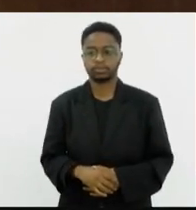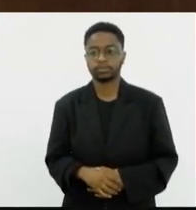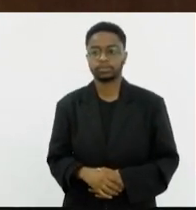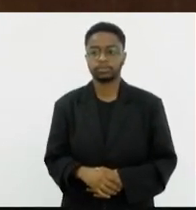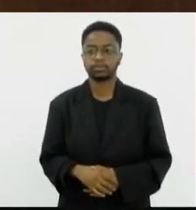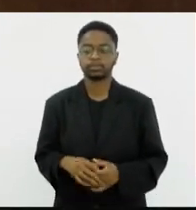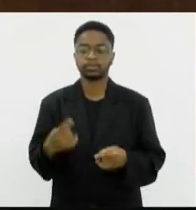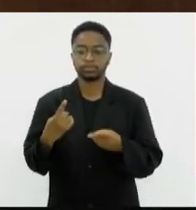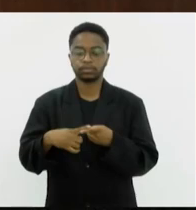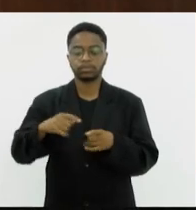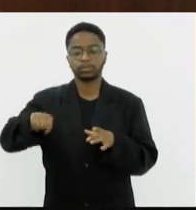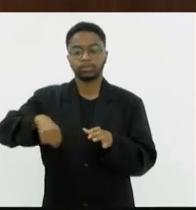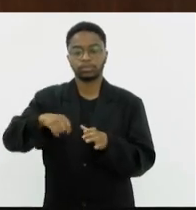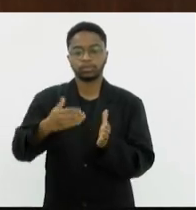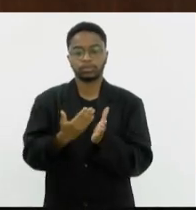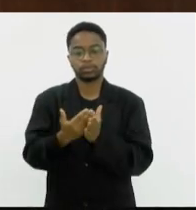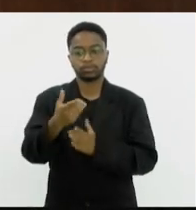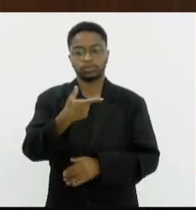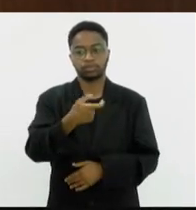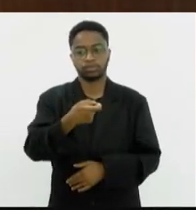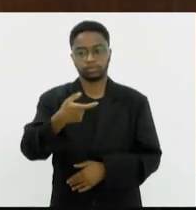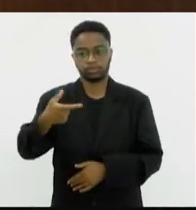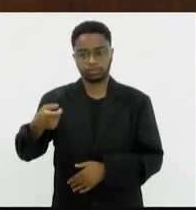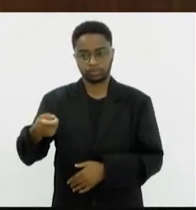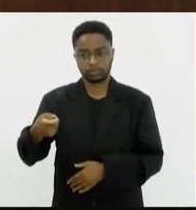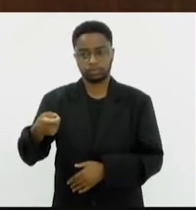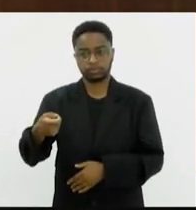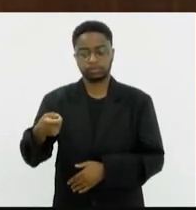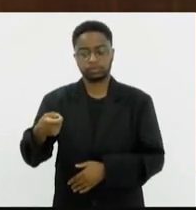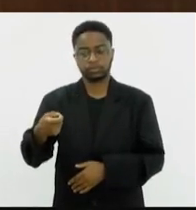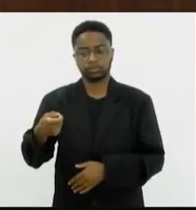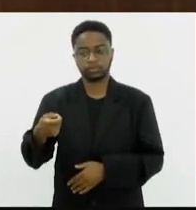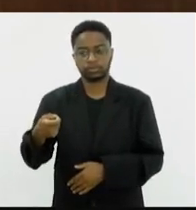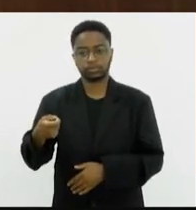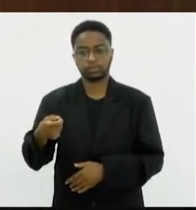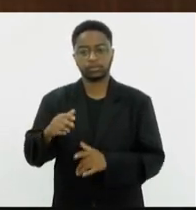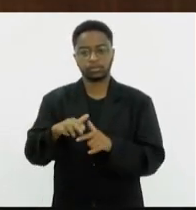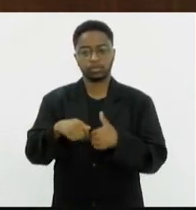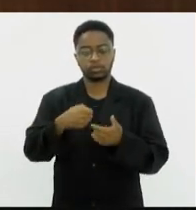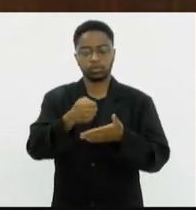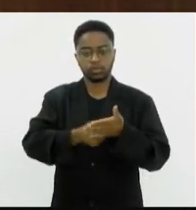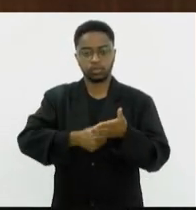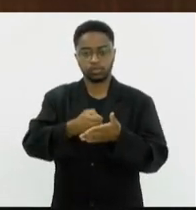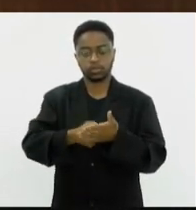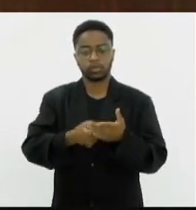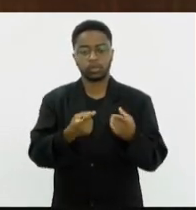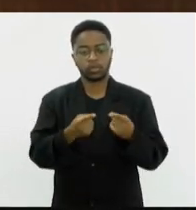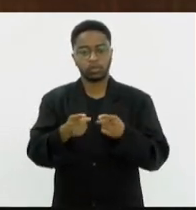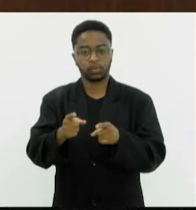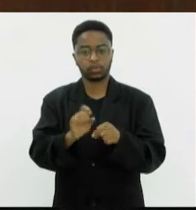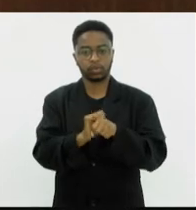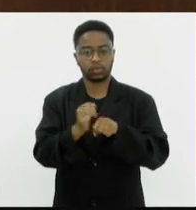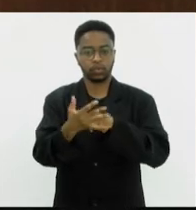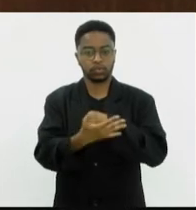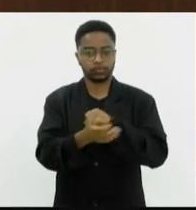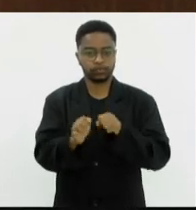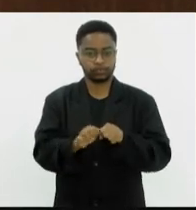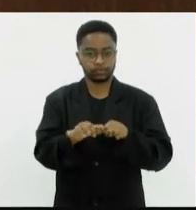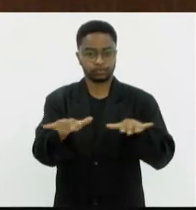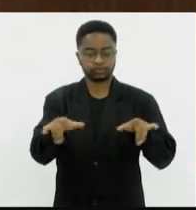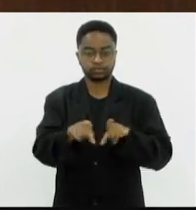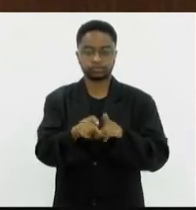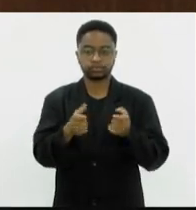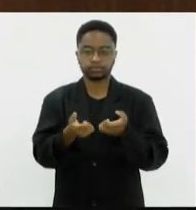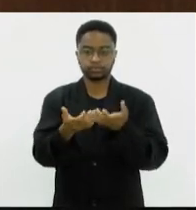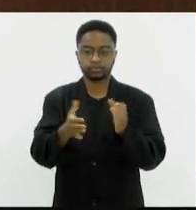Essa cozinha existe desde 2020, né, como parte da luta contra a pandemia, né, dando segurança alimentar